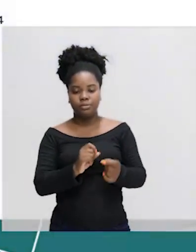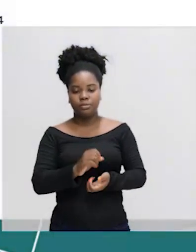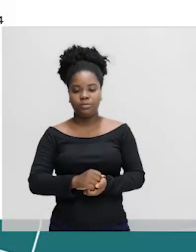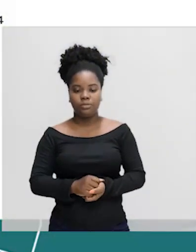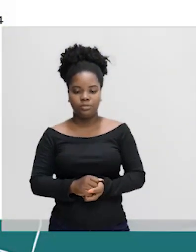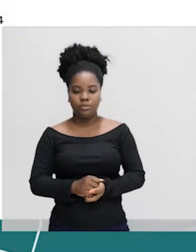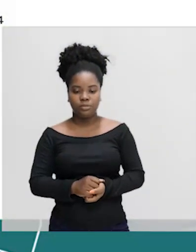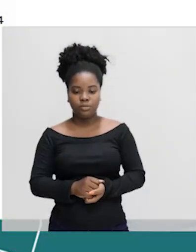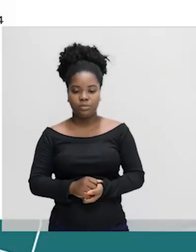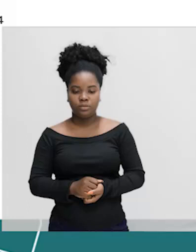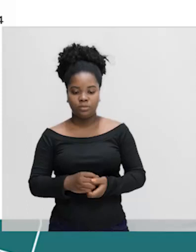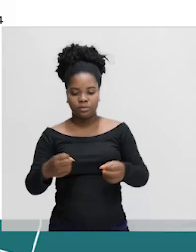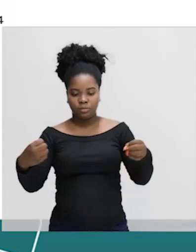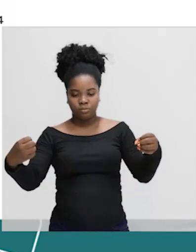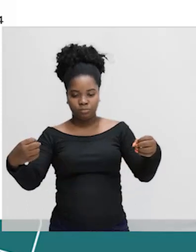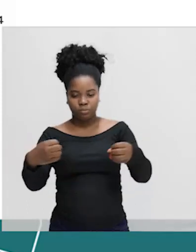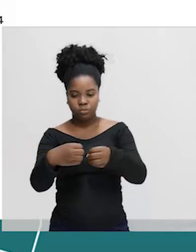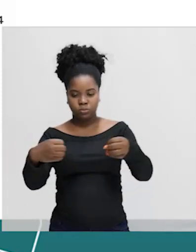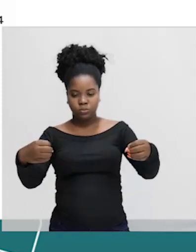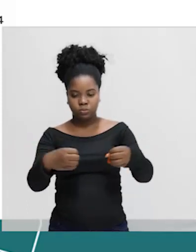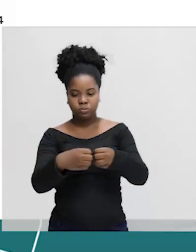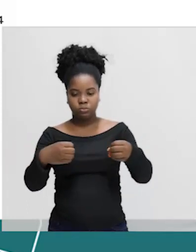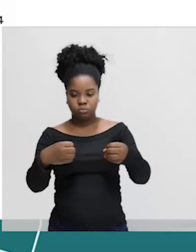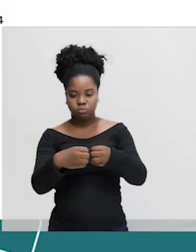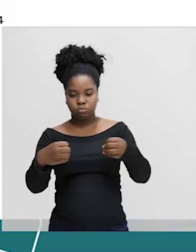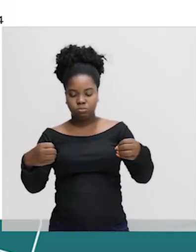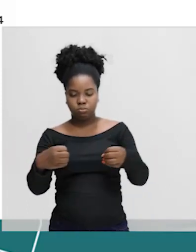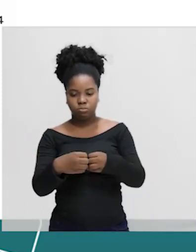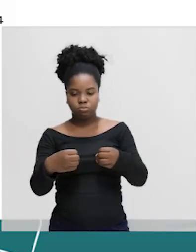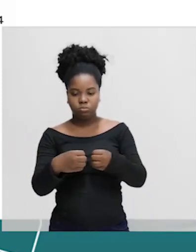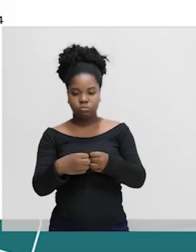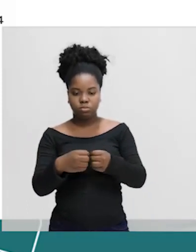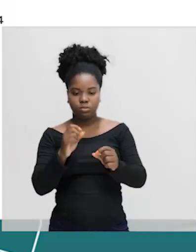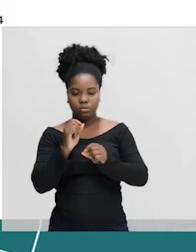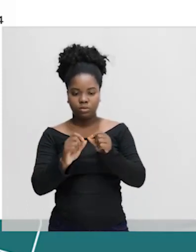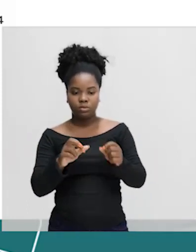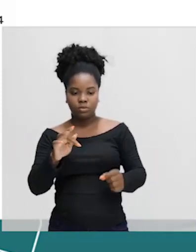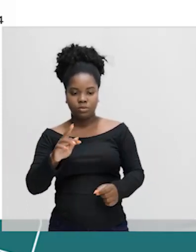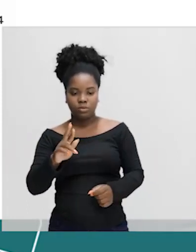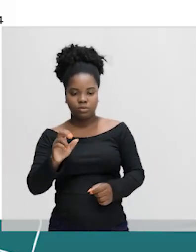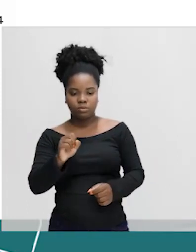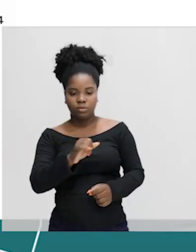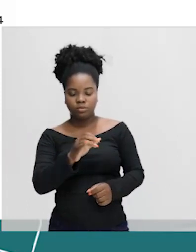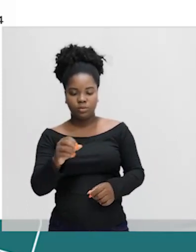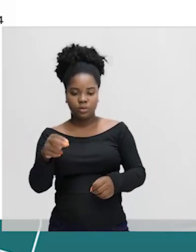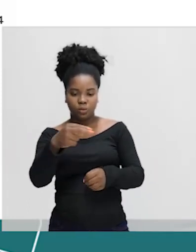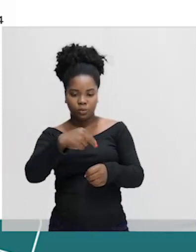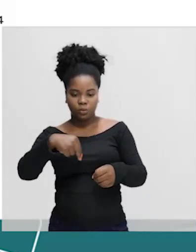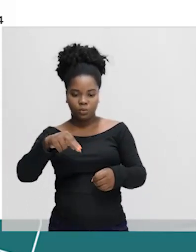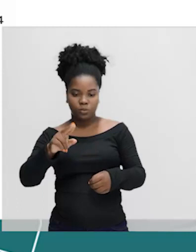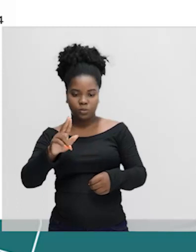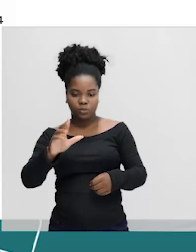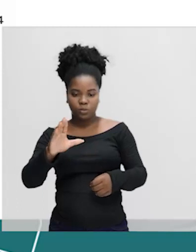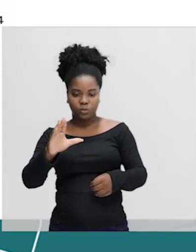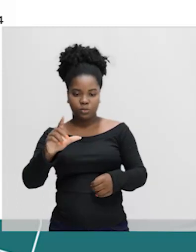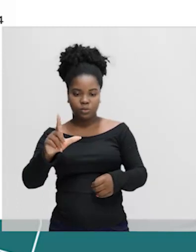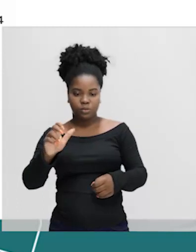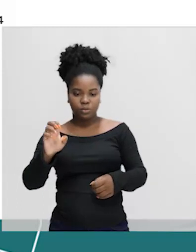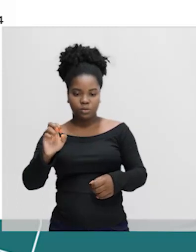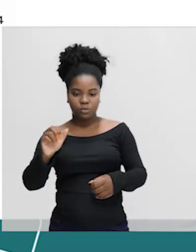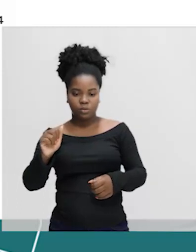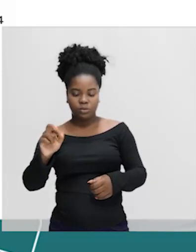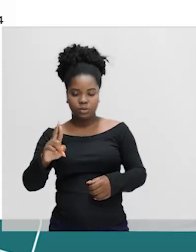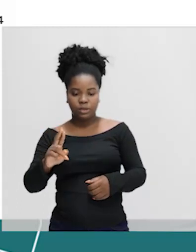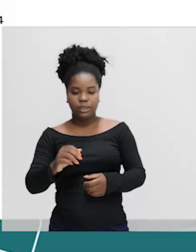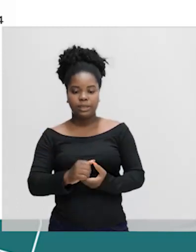é, com esse choque, tá certo? Que esse choque é chamado de fusão nuclear, porque nós temos a fusão dos